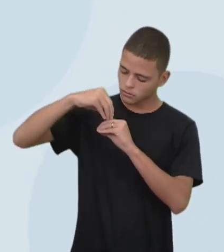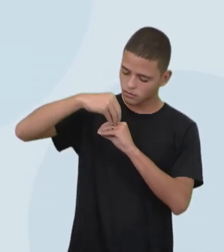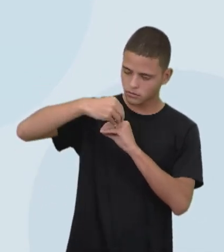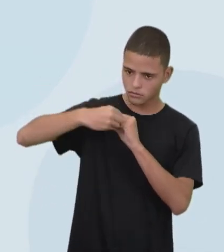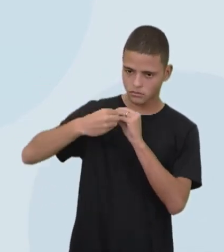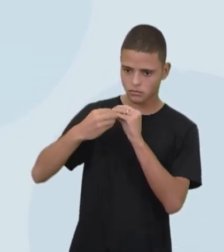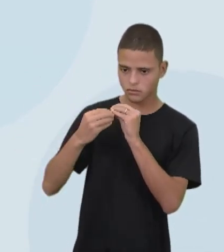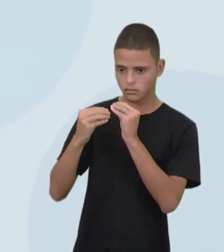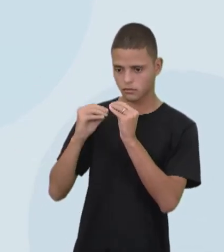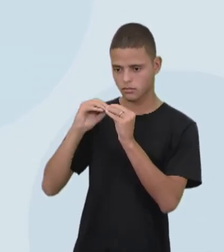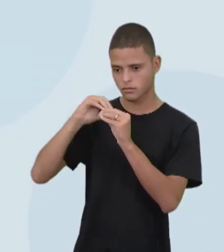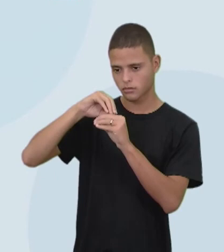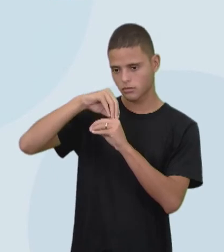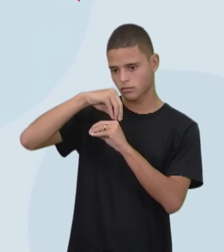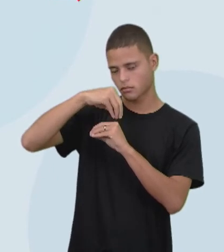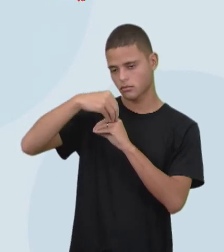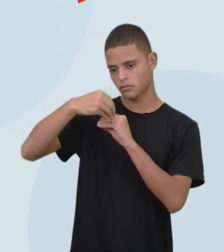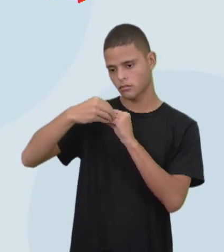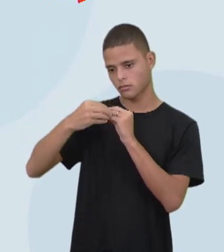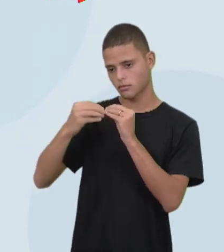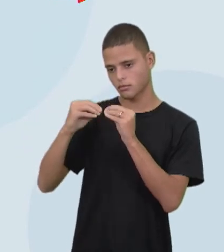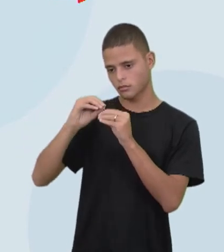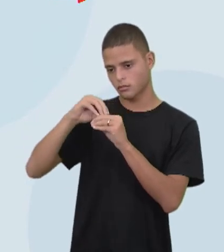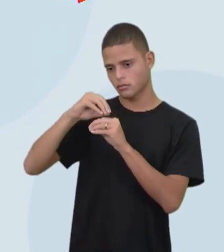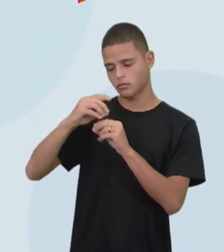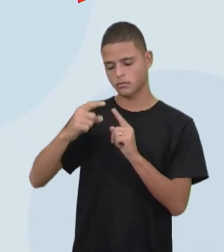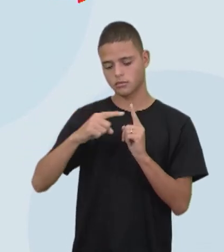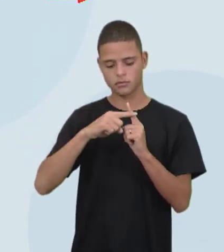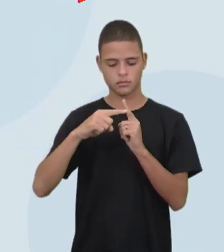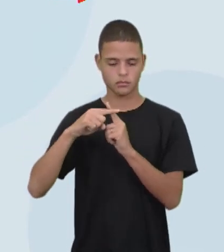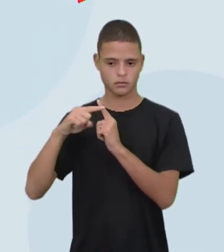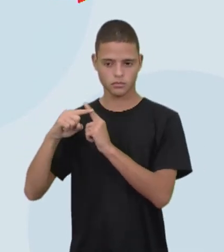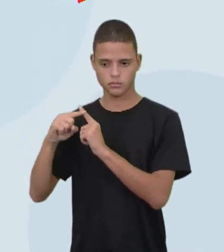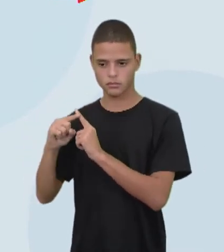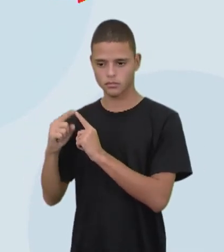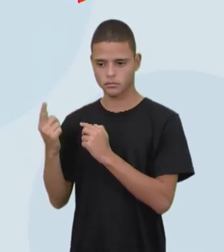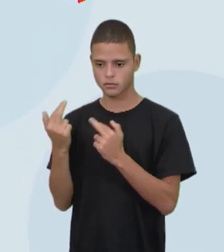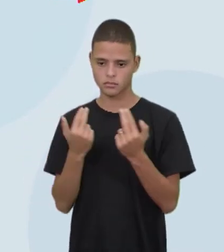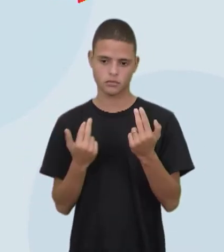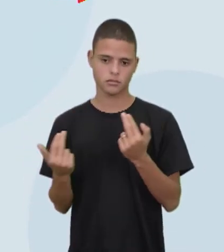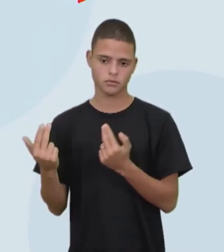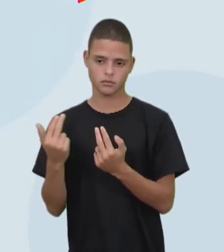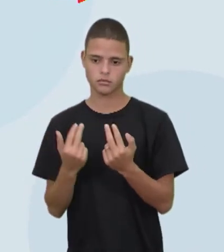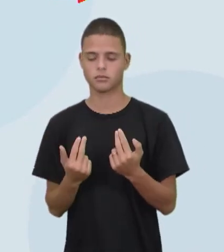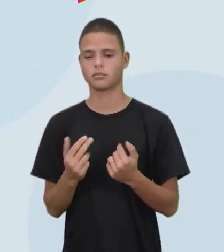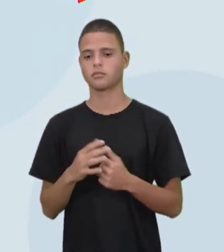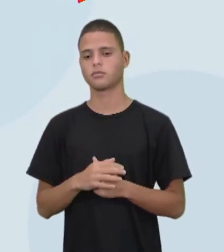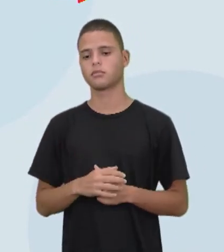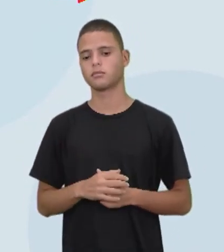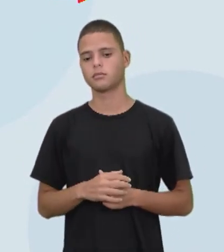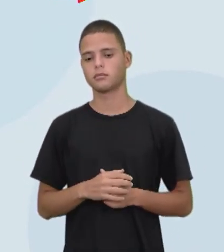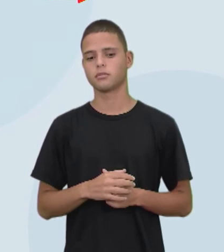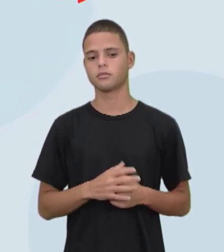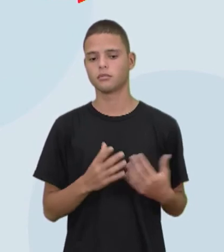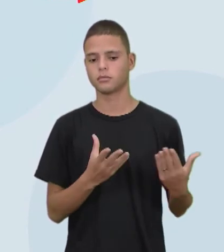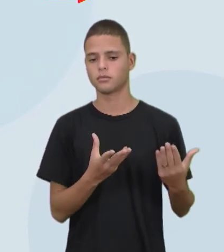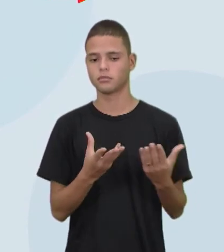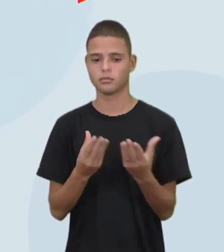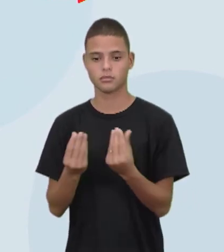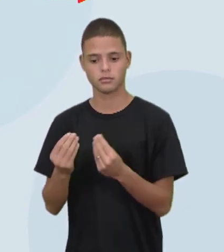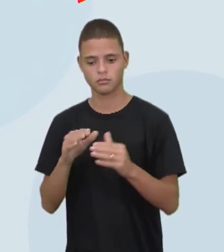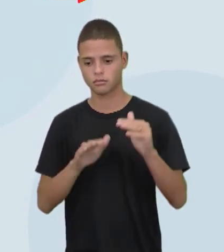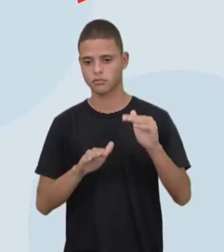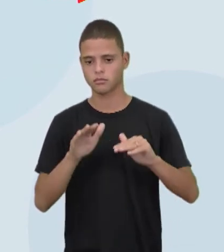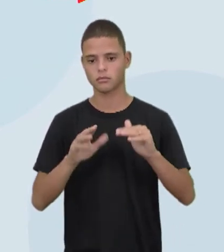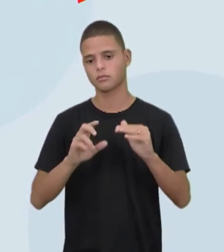mais, né? A gente separa, né, cargas iguais, elas se repelem. Esse núcleo é altamente instável.